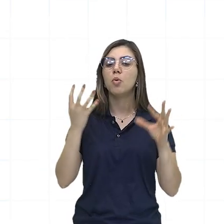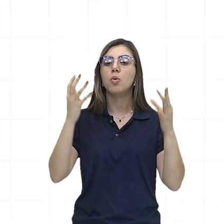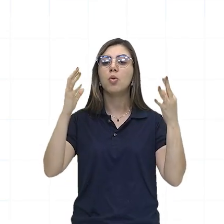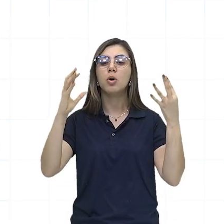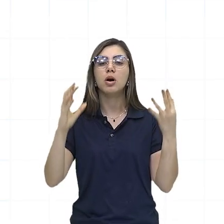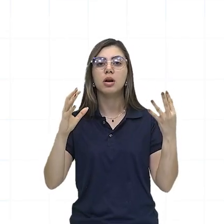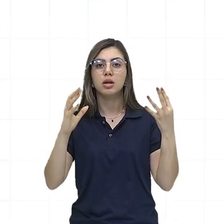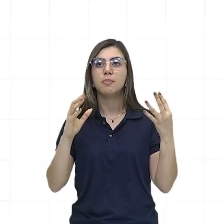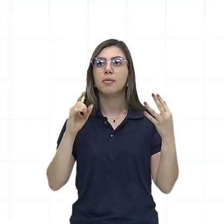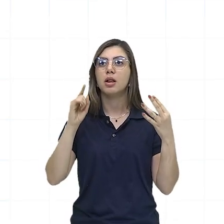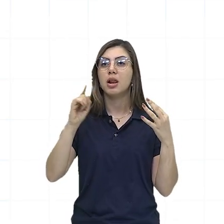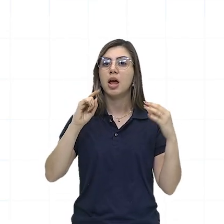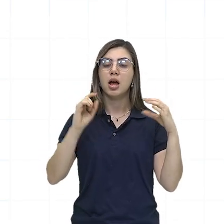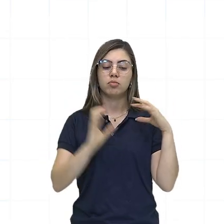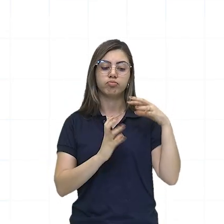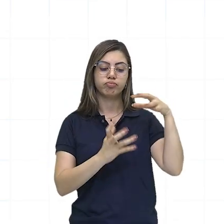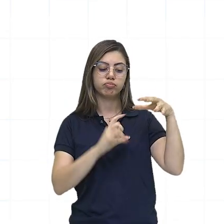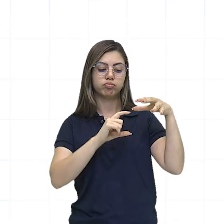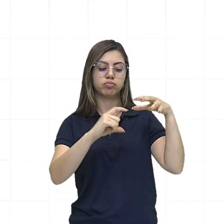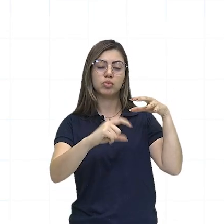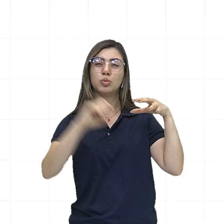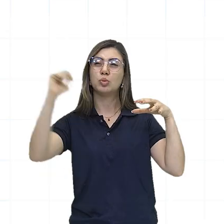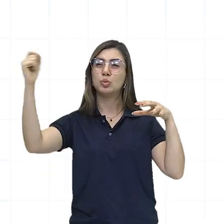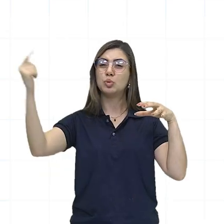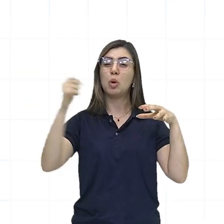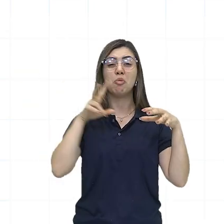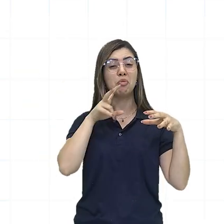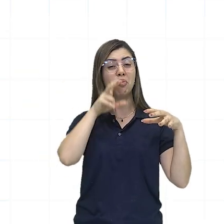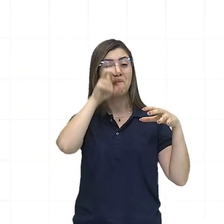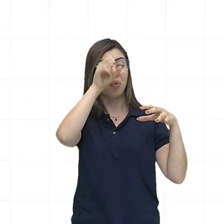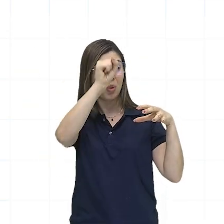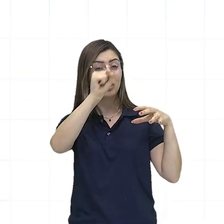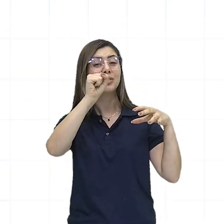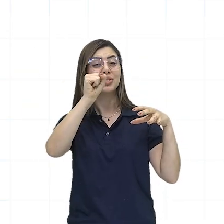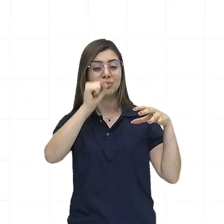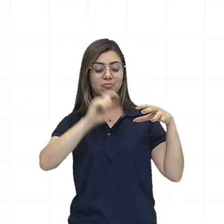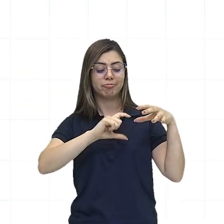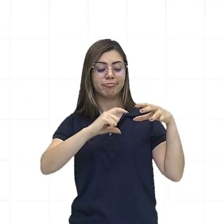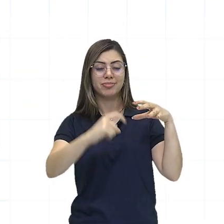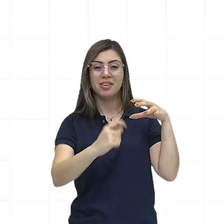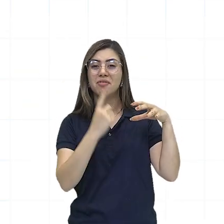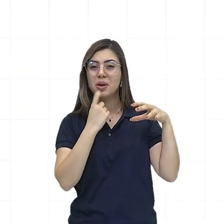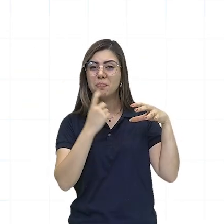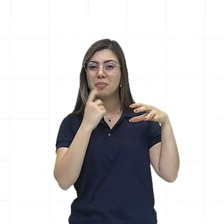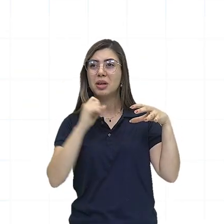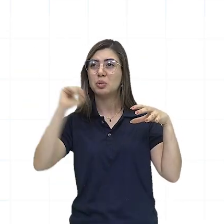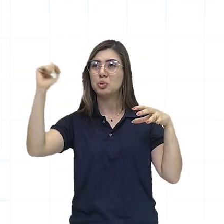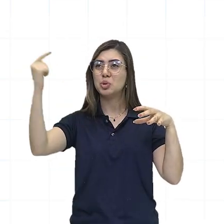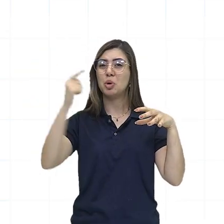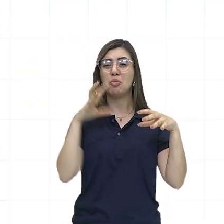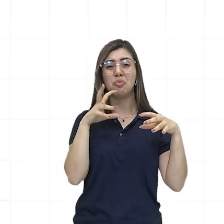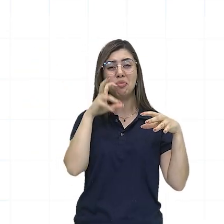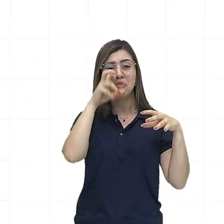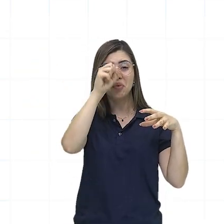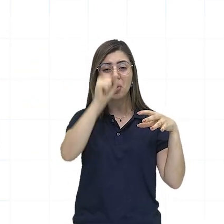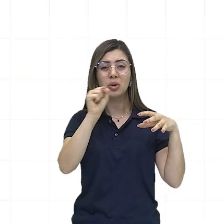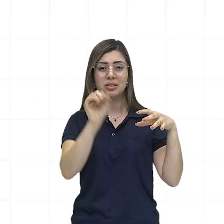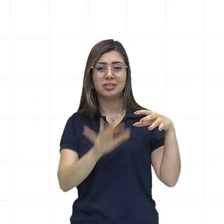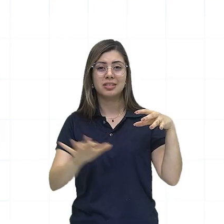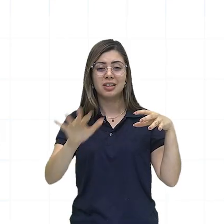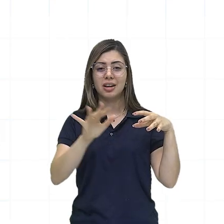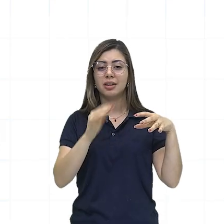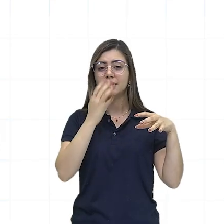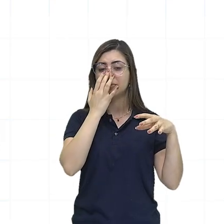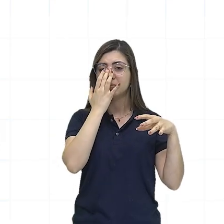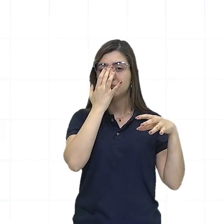maior incidência da luz solar. Então, nessa região do globo terrestre, na